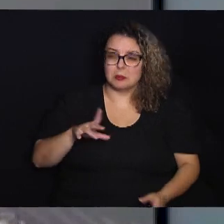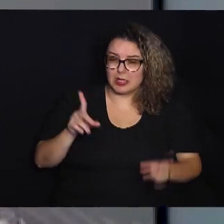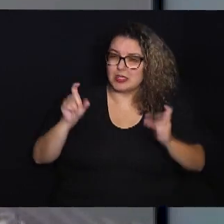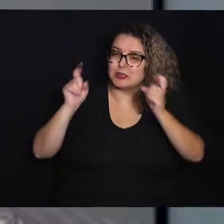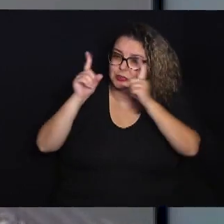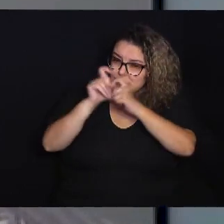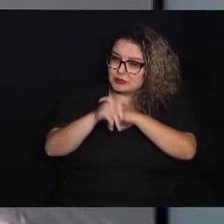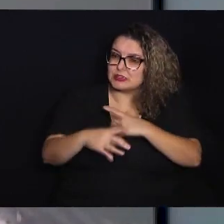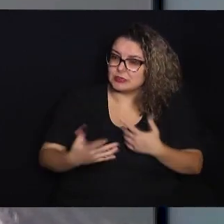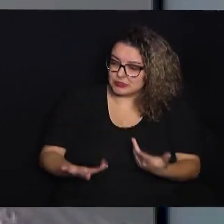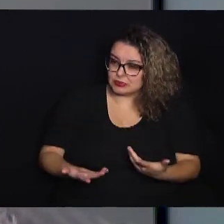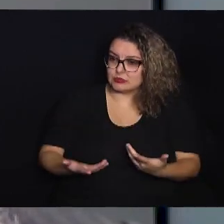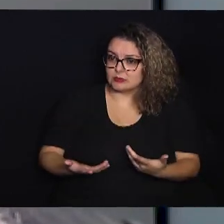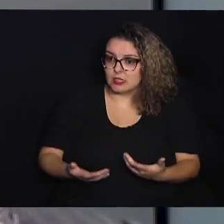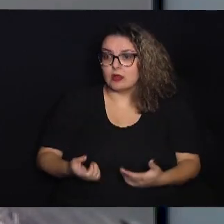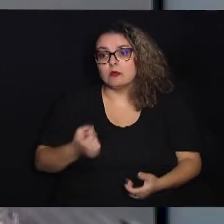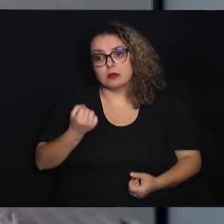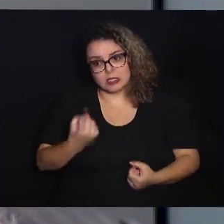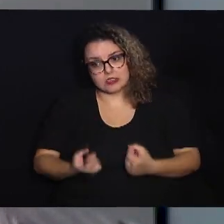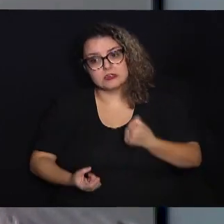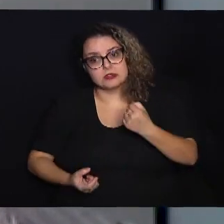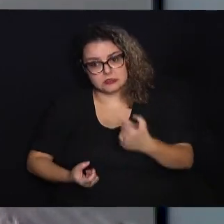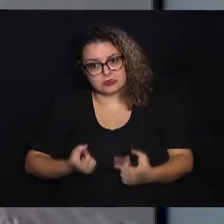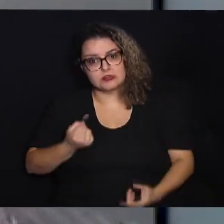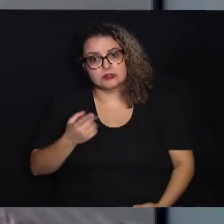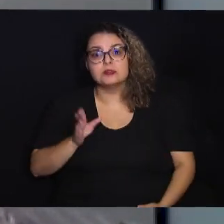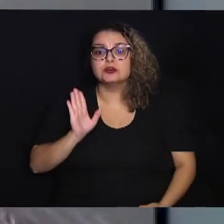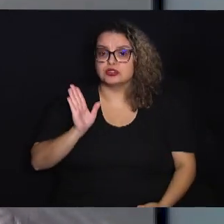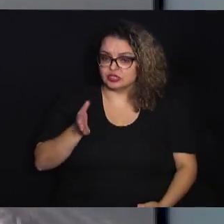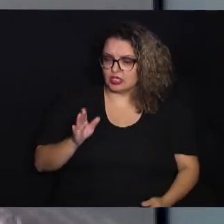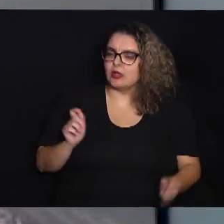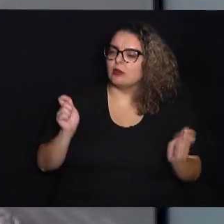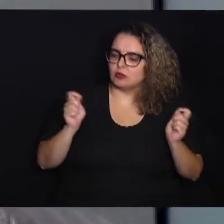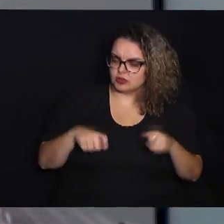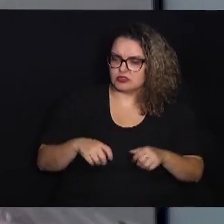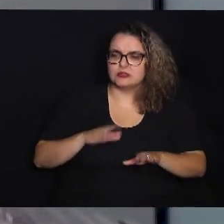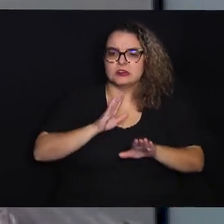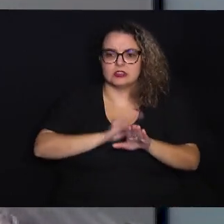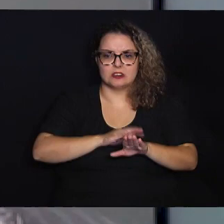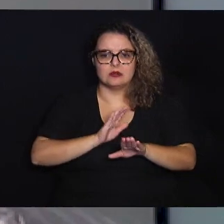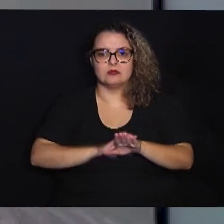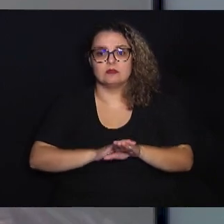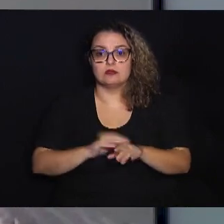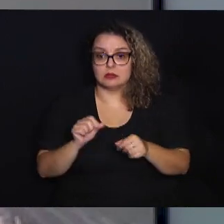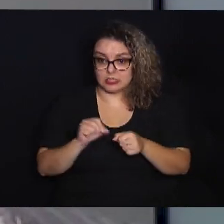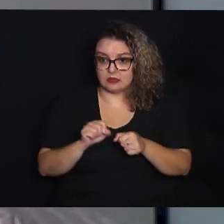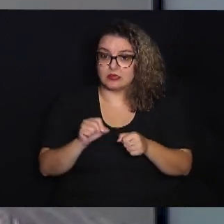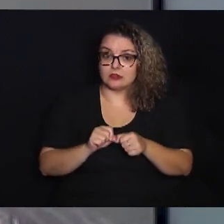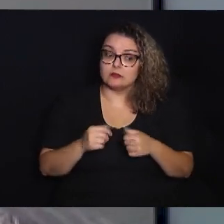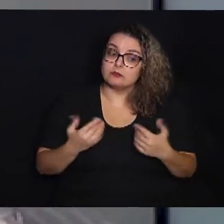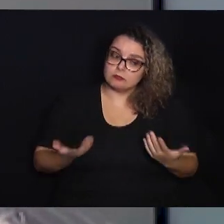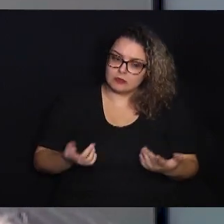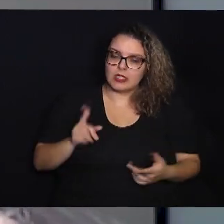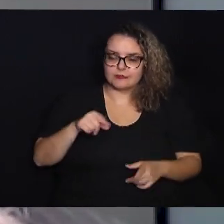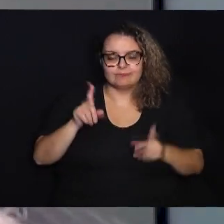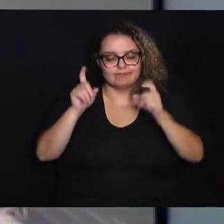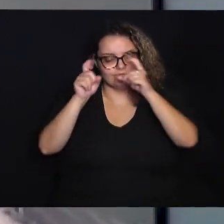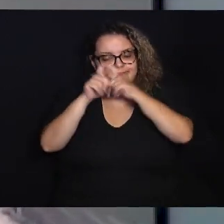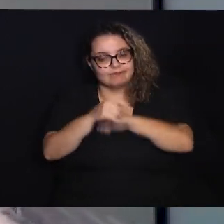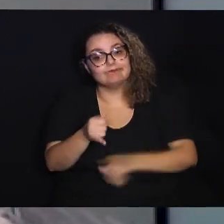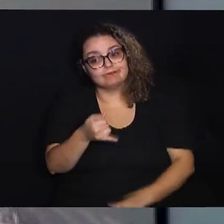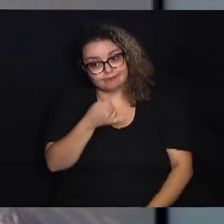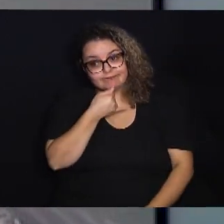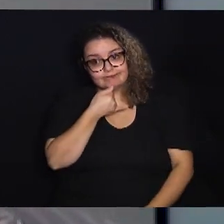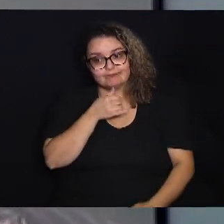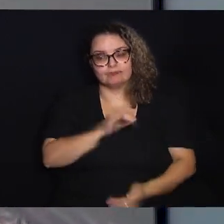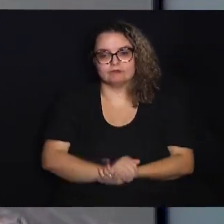mais desafiadoras, né? Mas algumas já são possíveis e são medidas já para serem feitas, mas é um